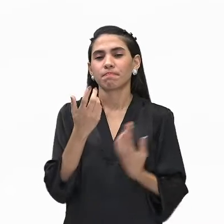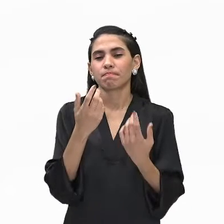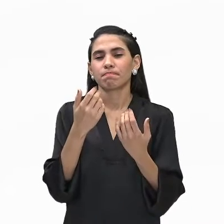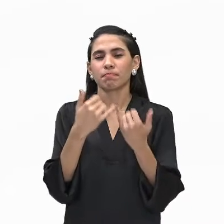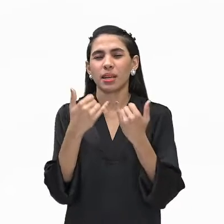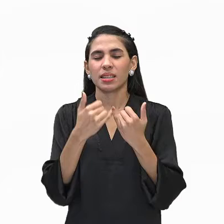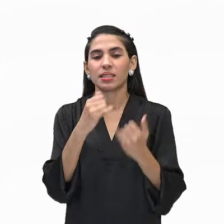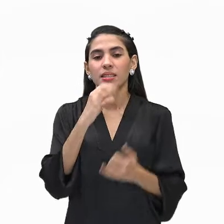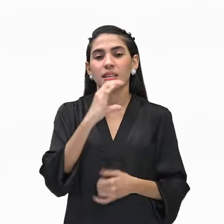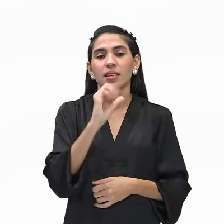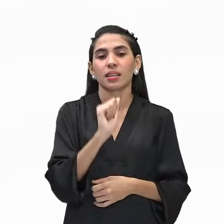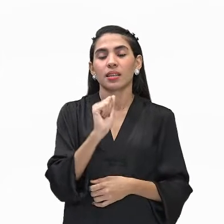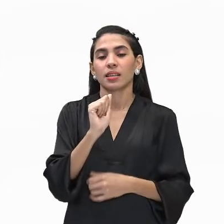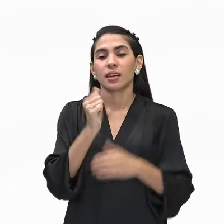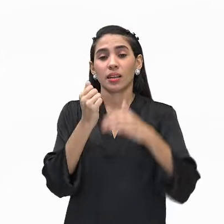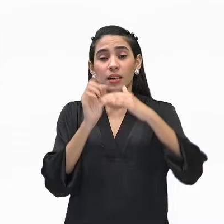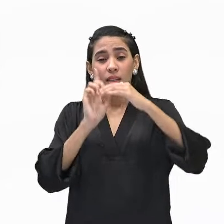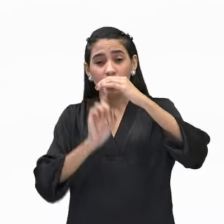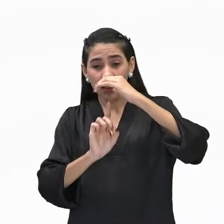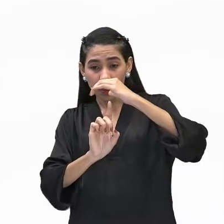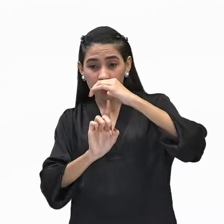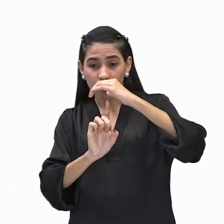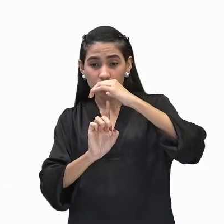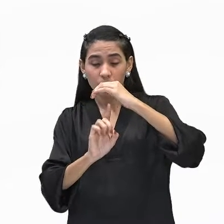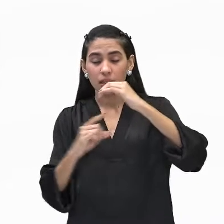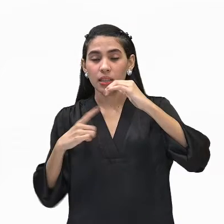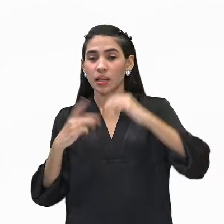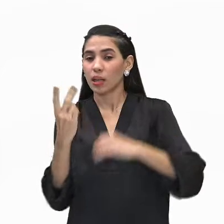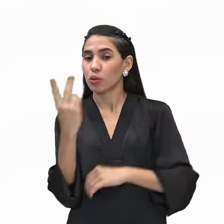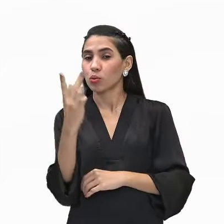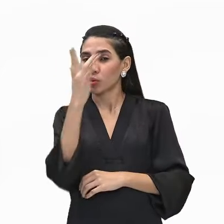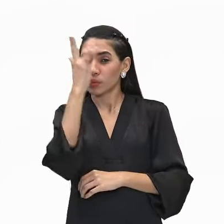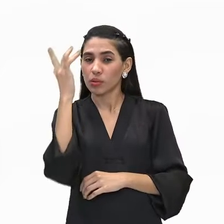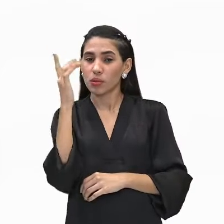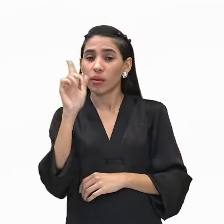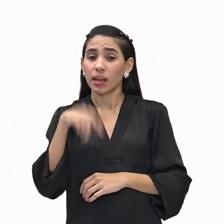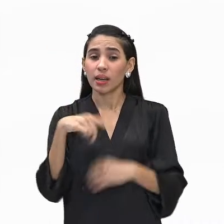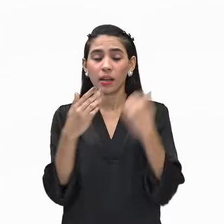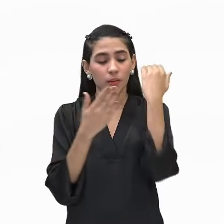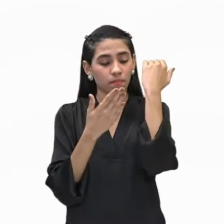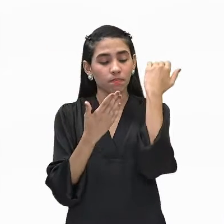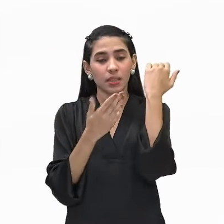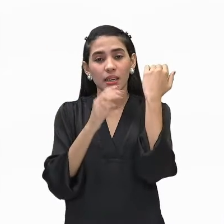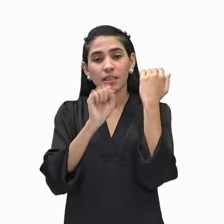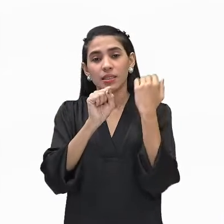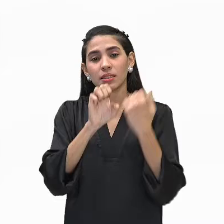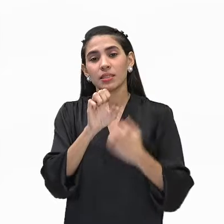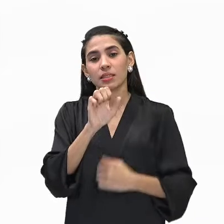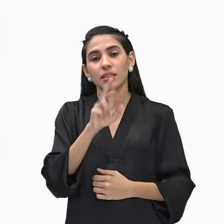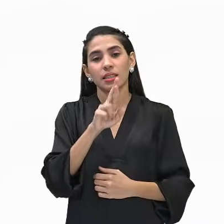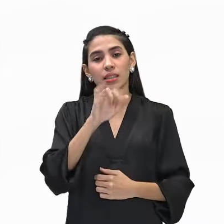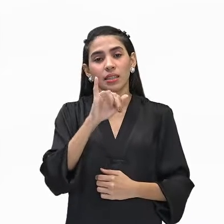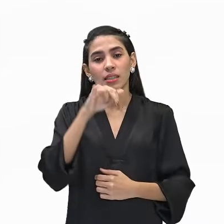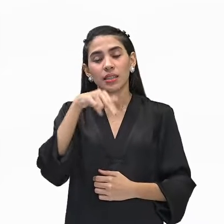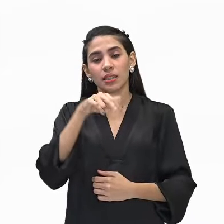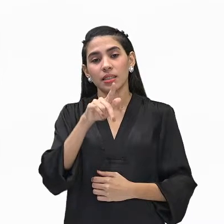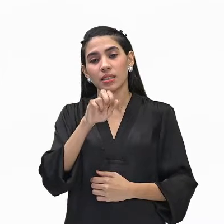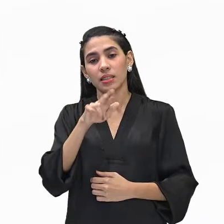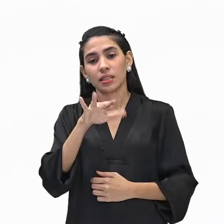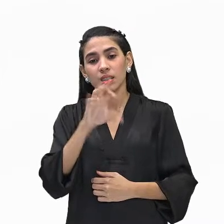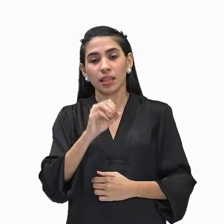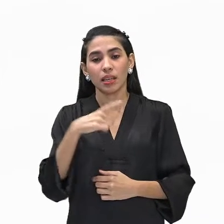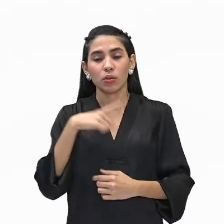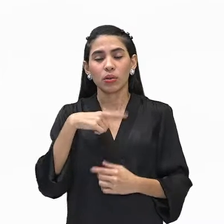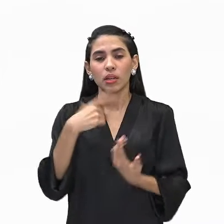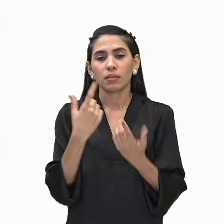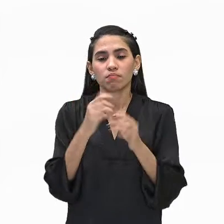construíam, e lá, se você prestar bastante atenção, tem dois homens, são seringueiros, formando aquelas bolas escuras que nada mais são do que